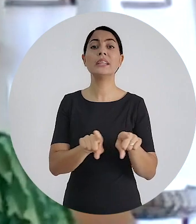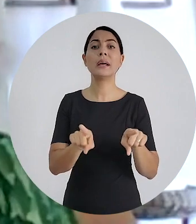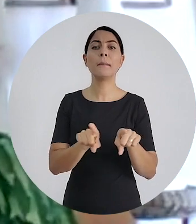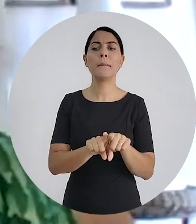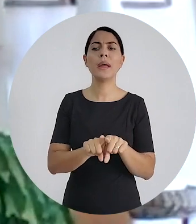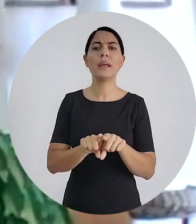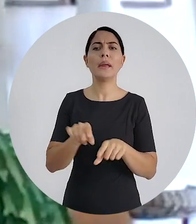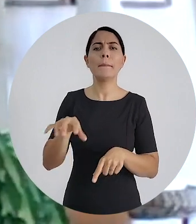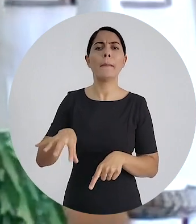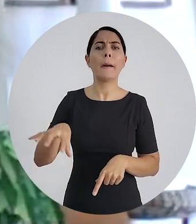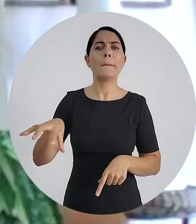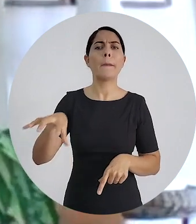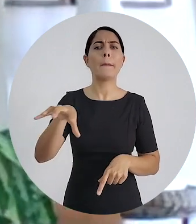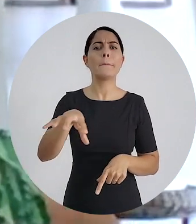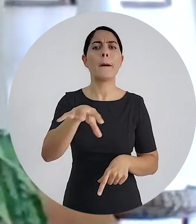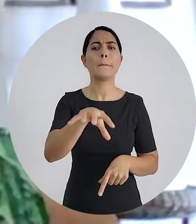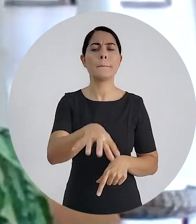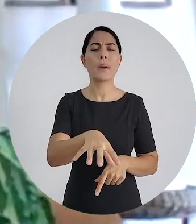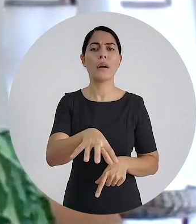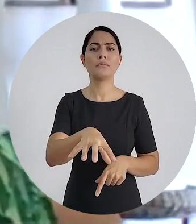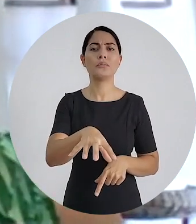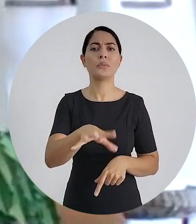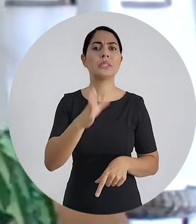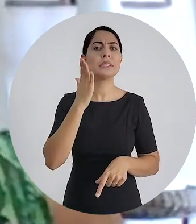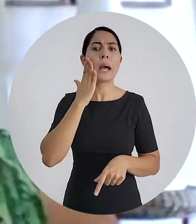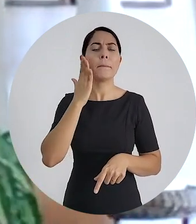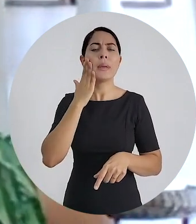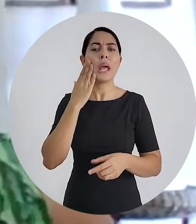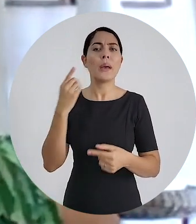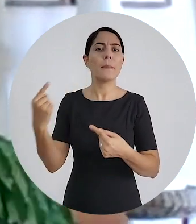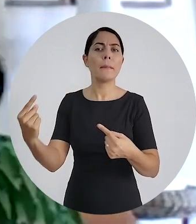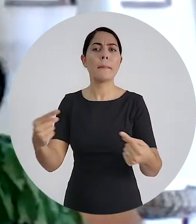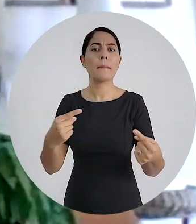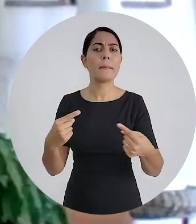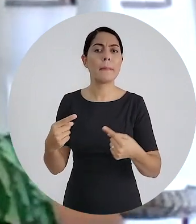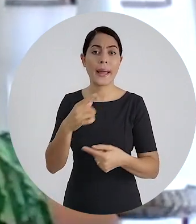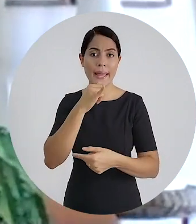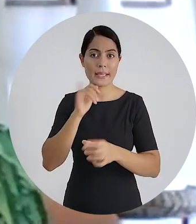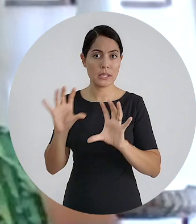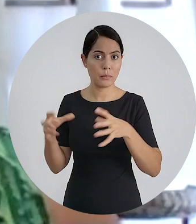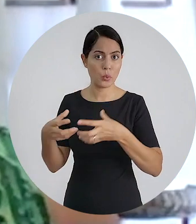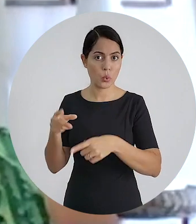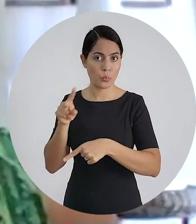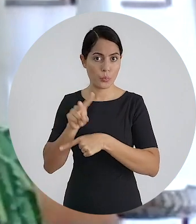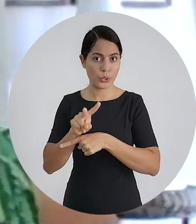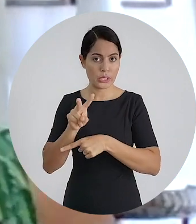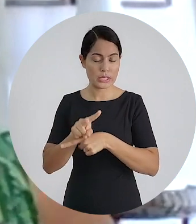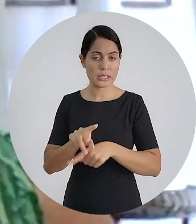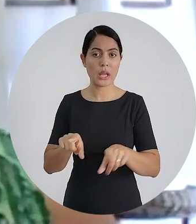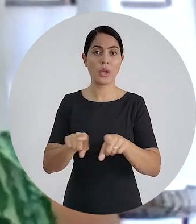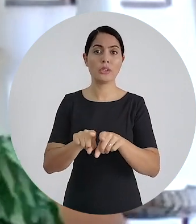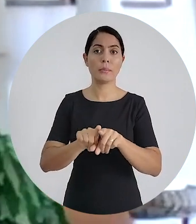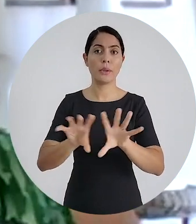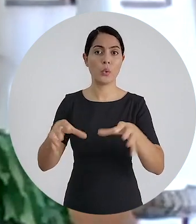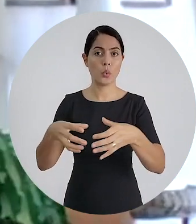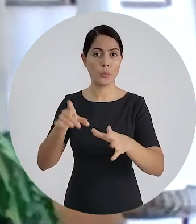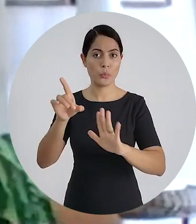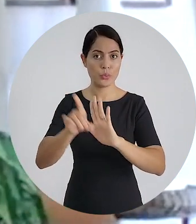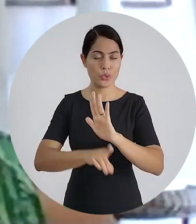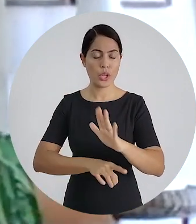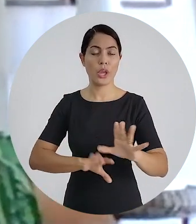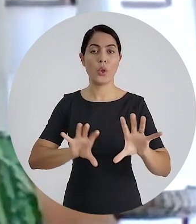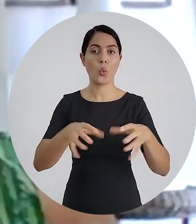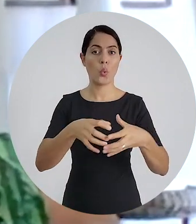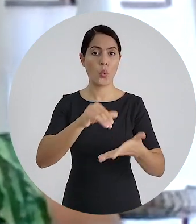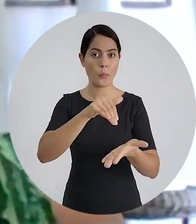como isso é discutido em alguns órgãos, a exemplo das discussões que são feitas com os conselhos tutelares, com os